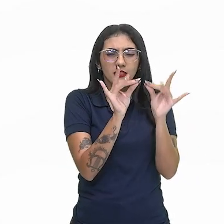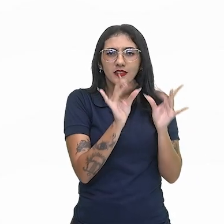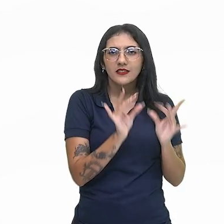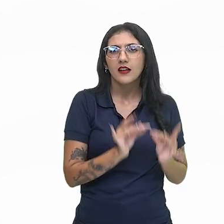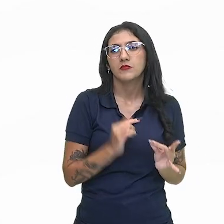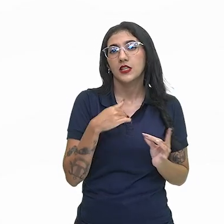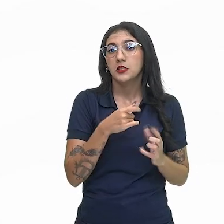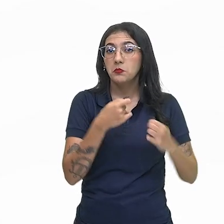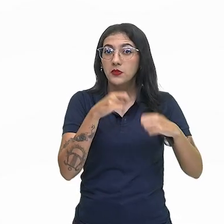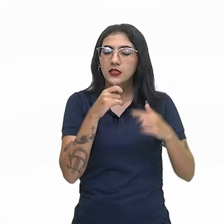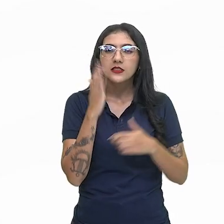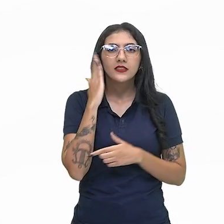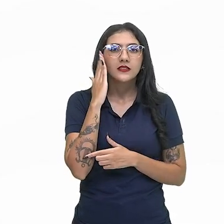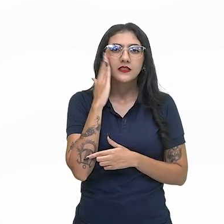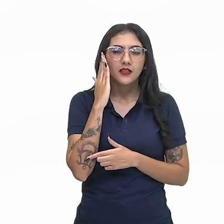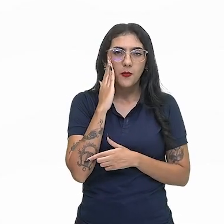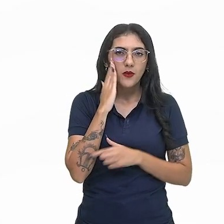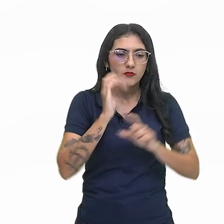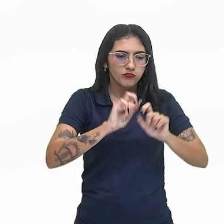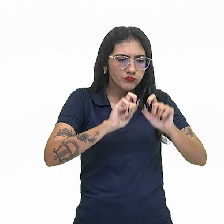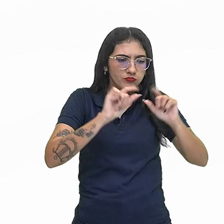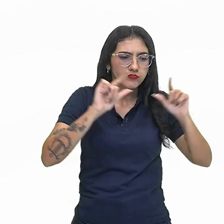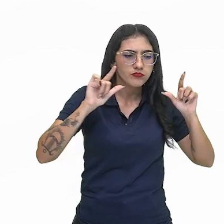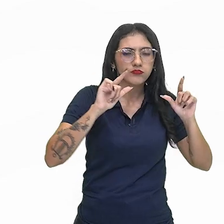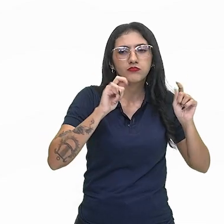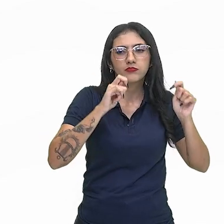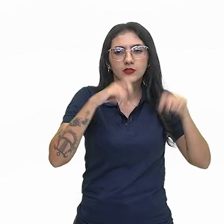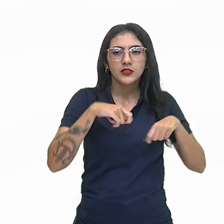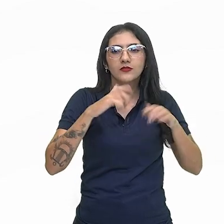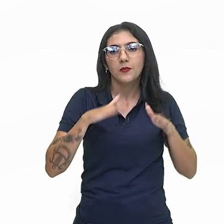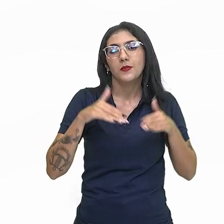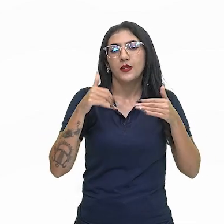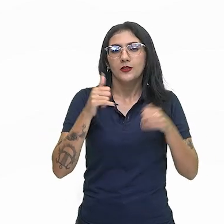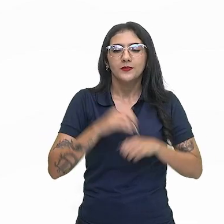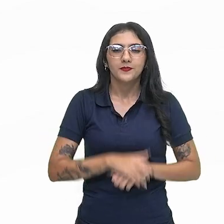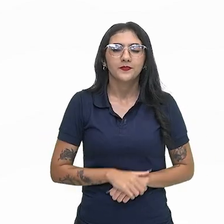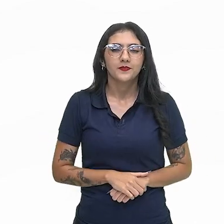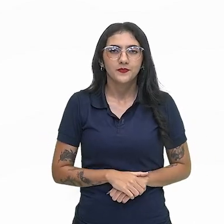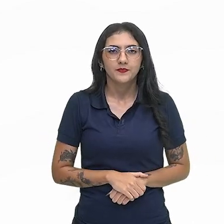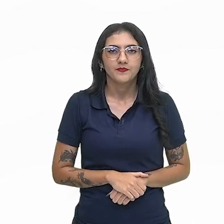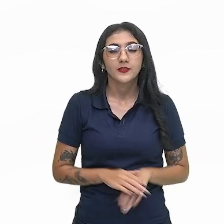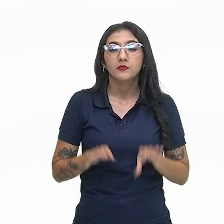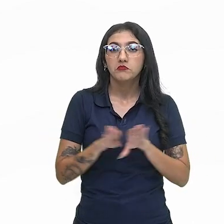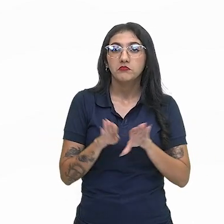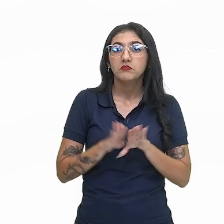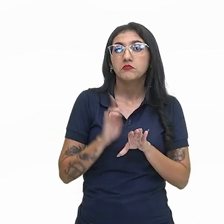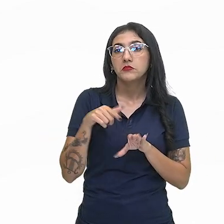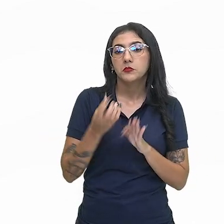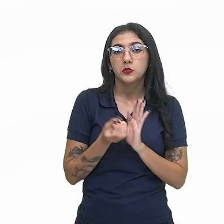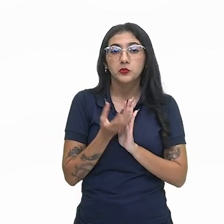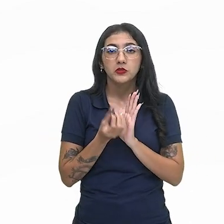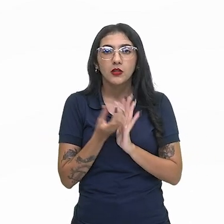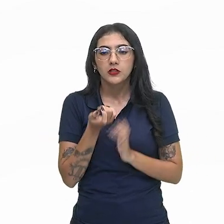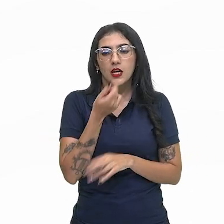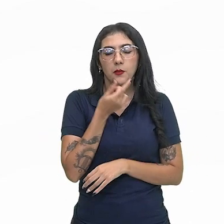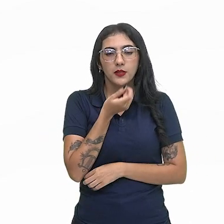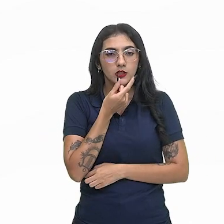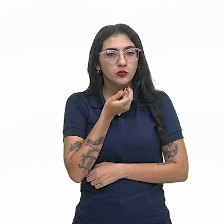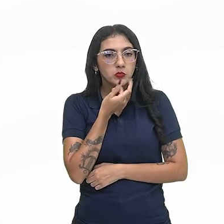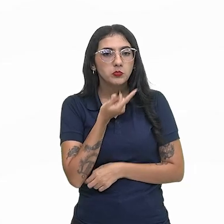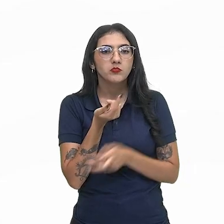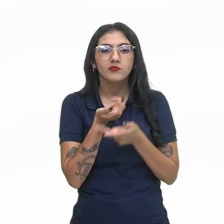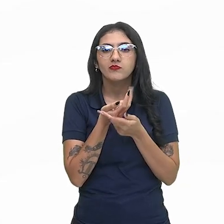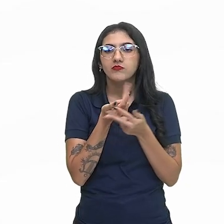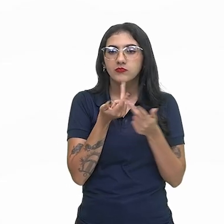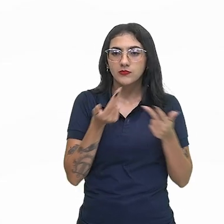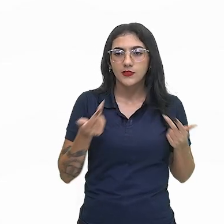nós precisamos desse aumento de resolução. Ela é utilizada também na produção de medicamentos, bem como